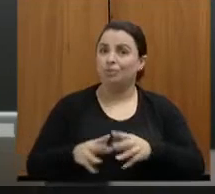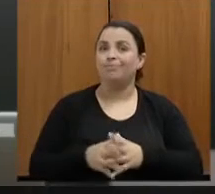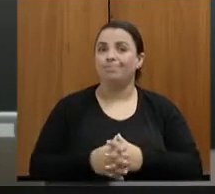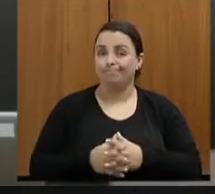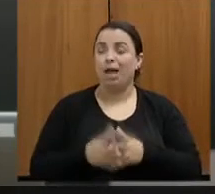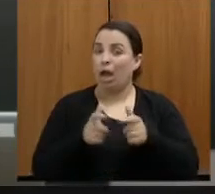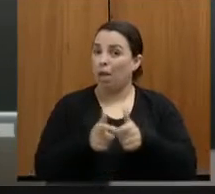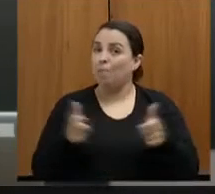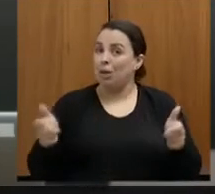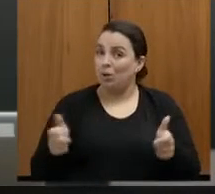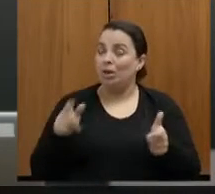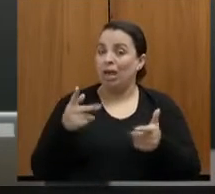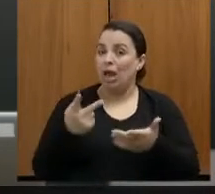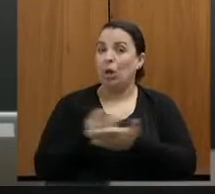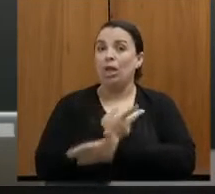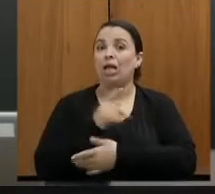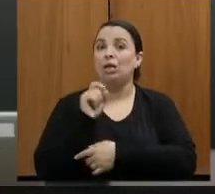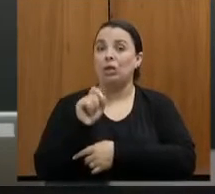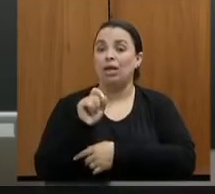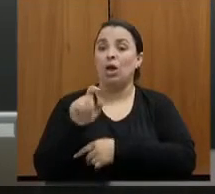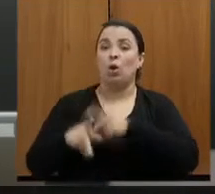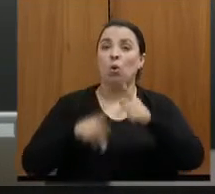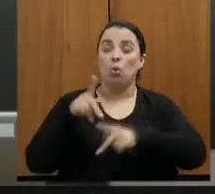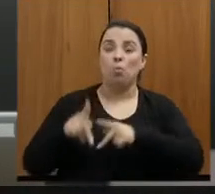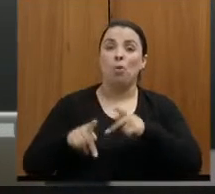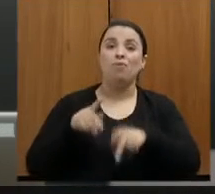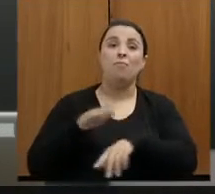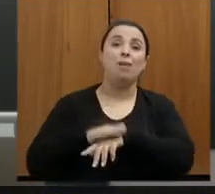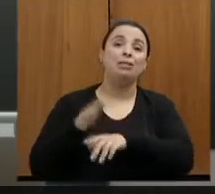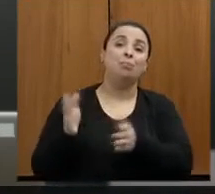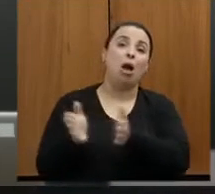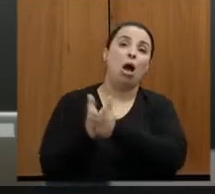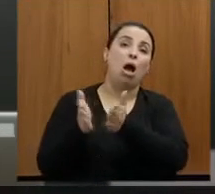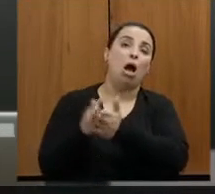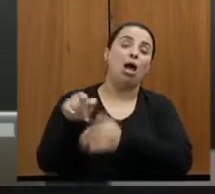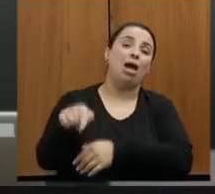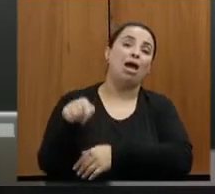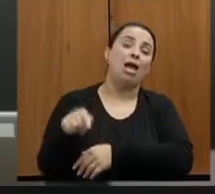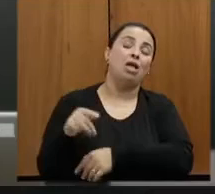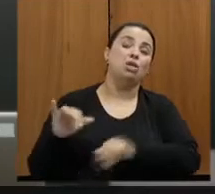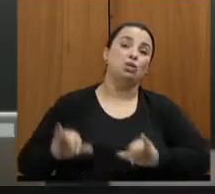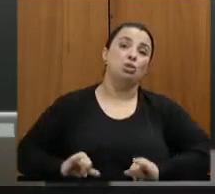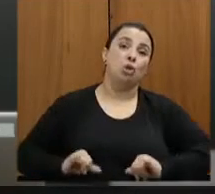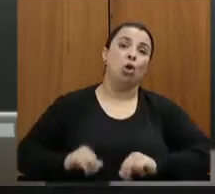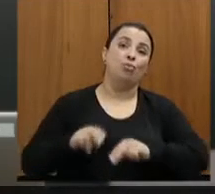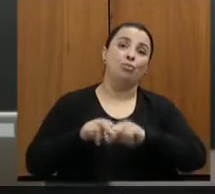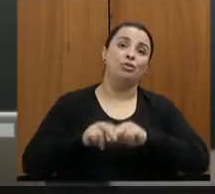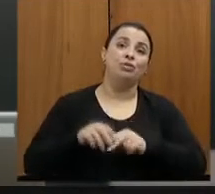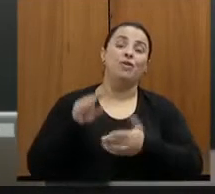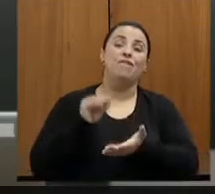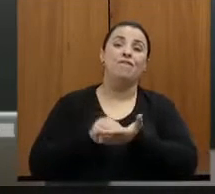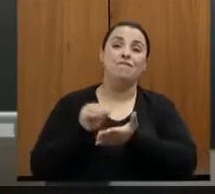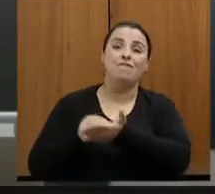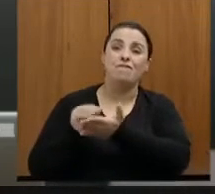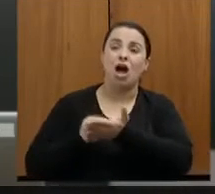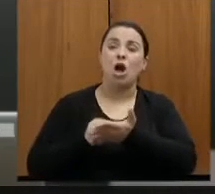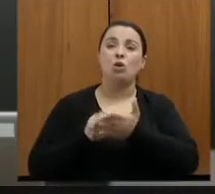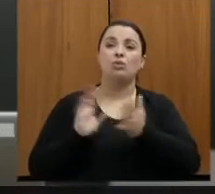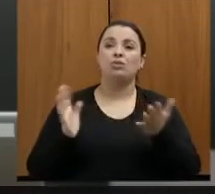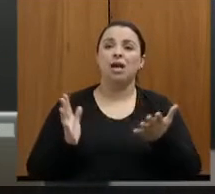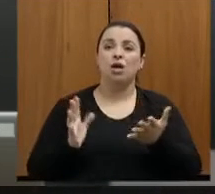infelizmente, é a população de baixa renda quem sofre com a falta dos equipamentos urbanos,